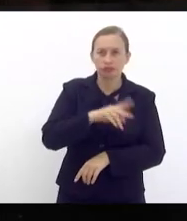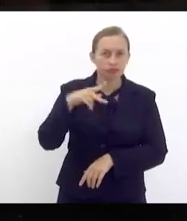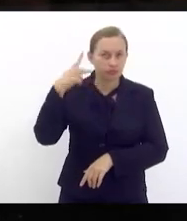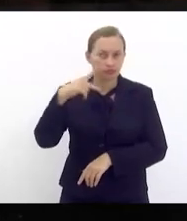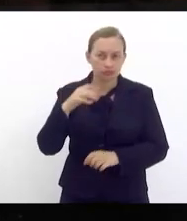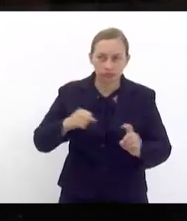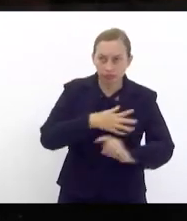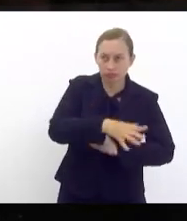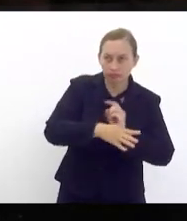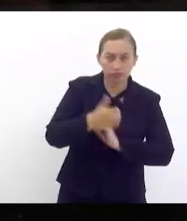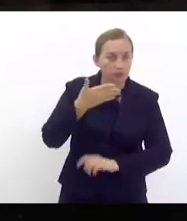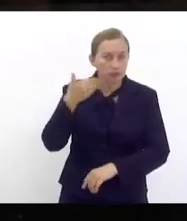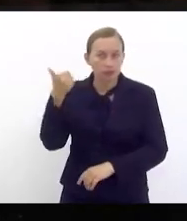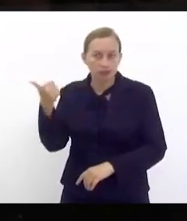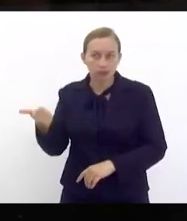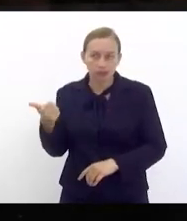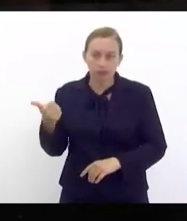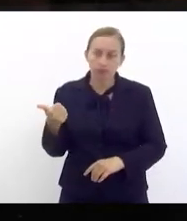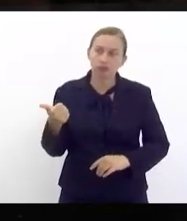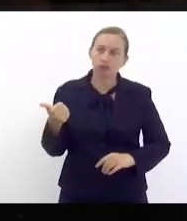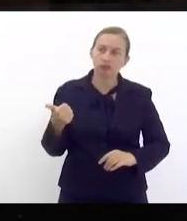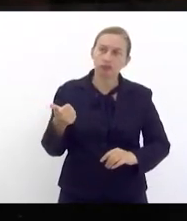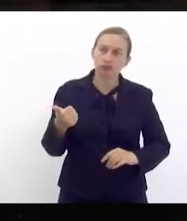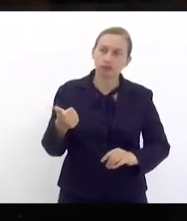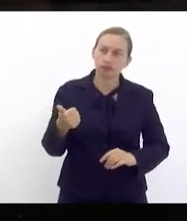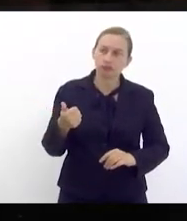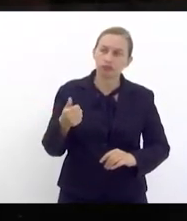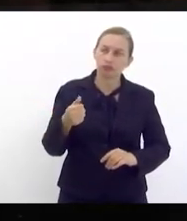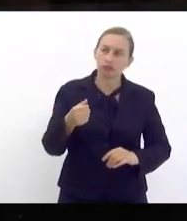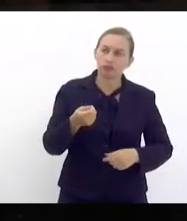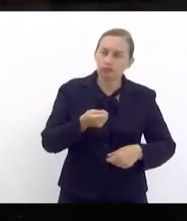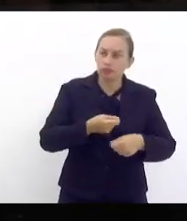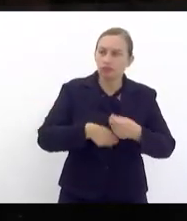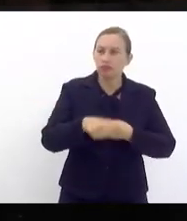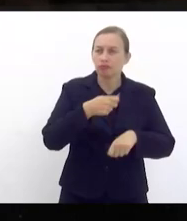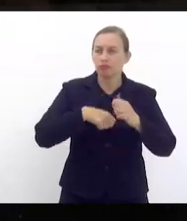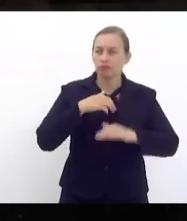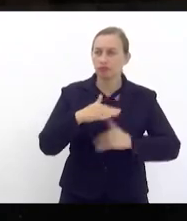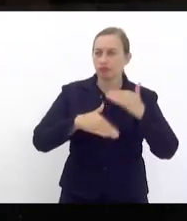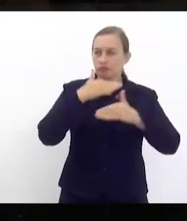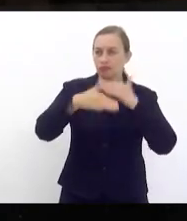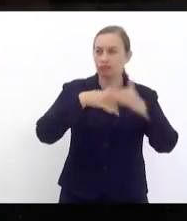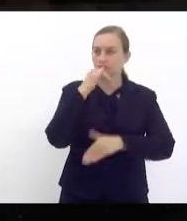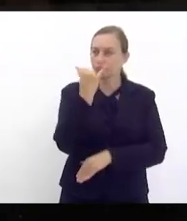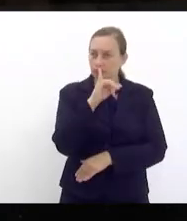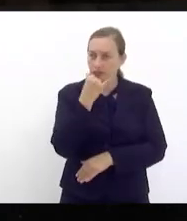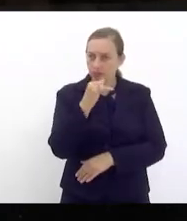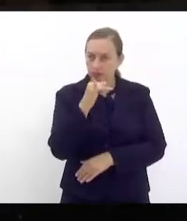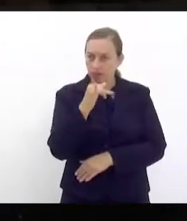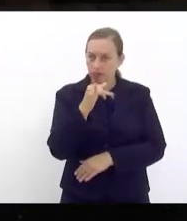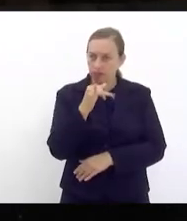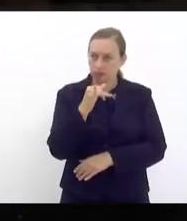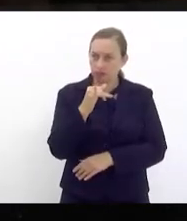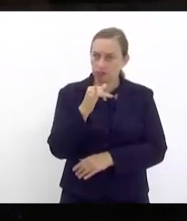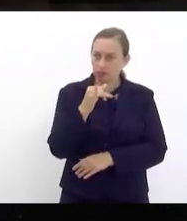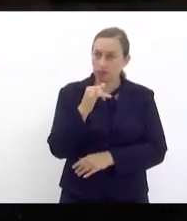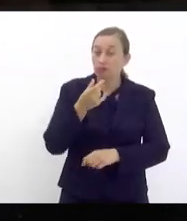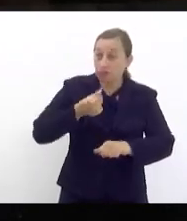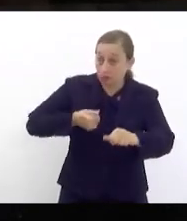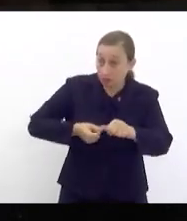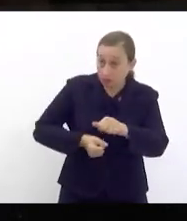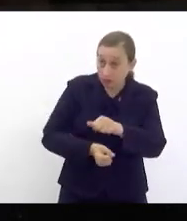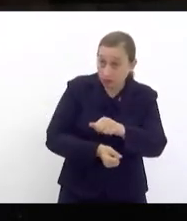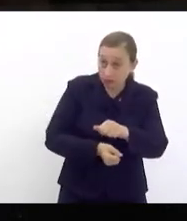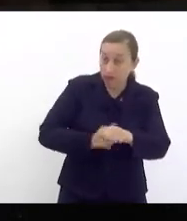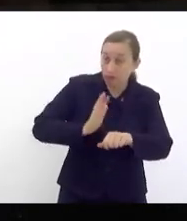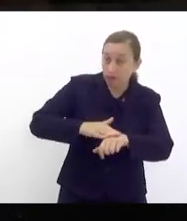social comprovadamente, vai gerar o aquecimento da economia fluminense, vai gerar atração de investimento e,